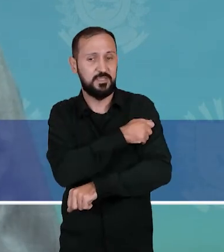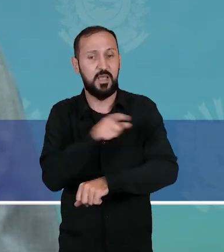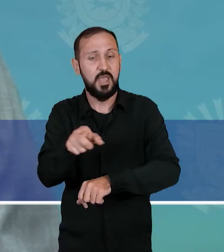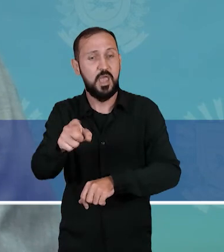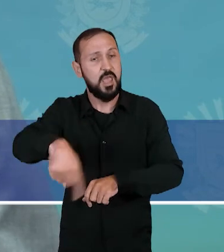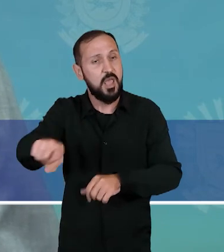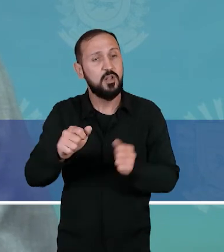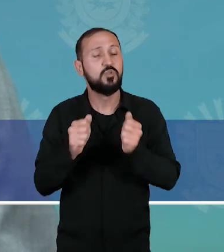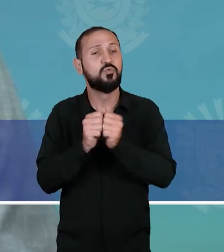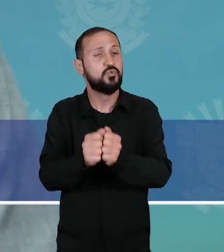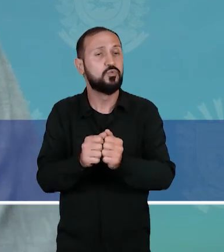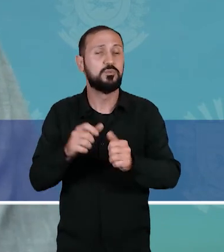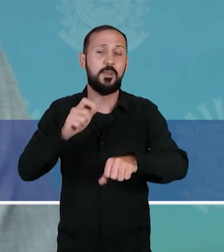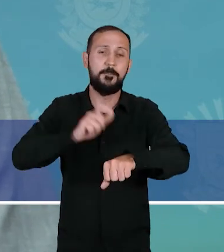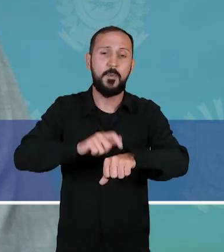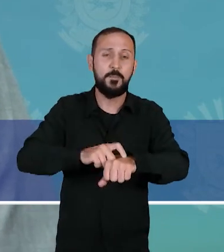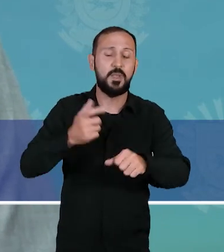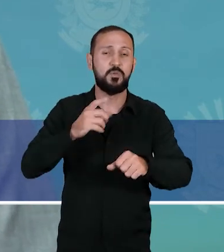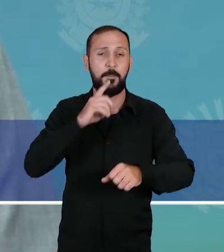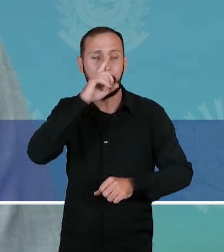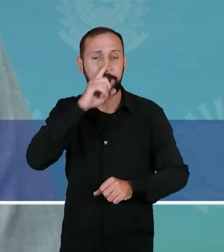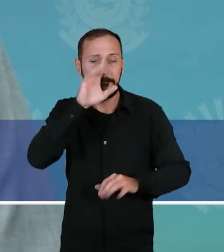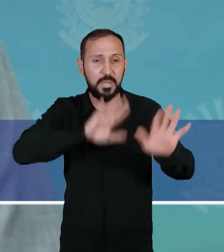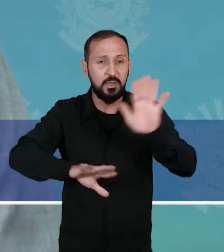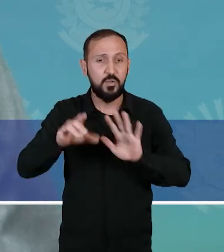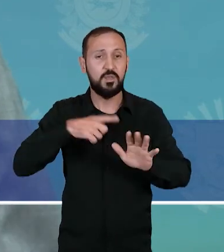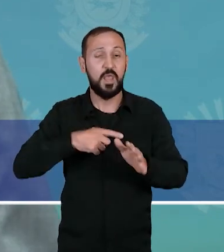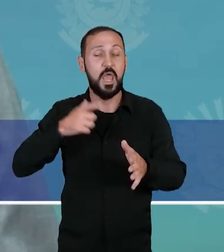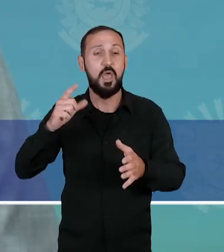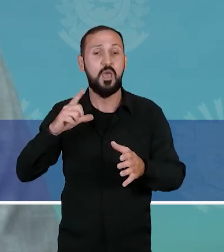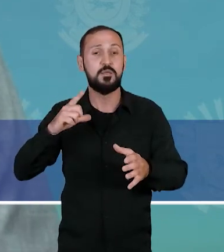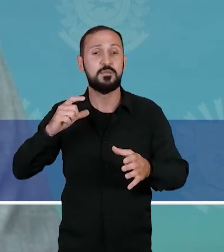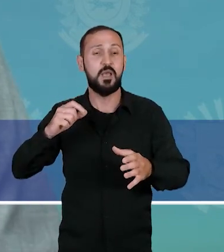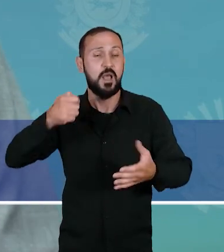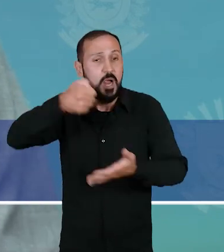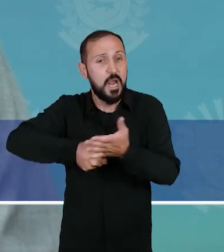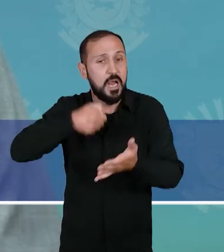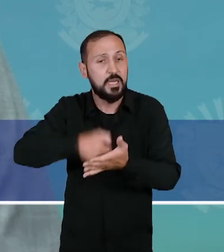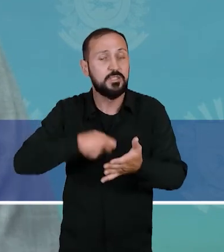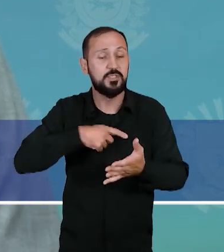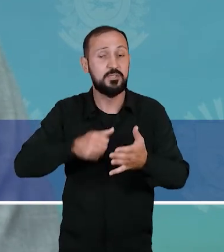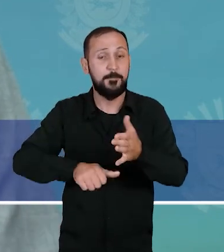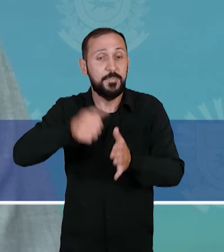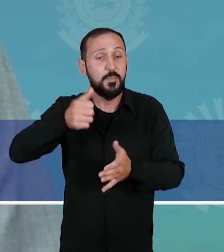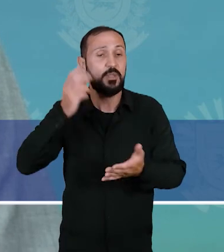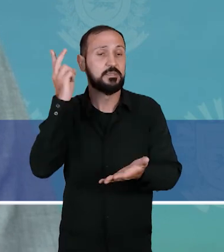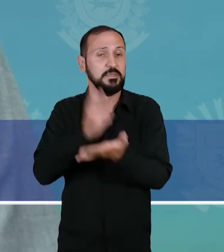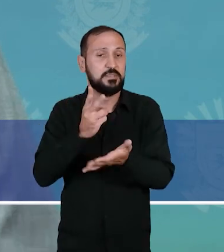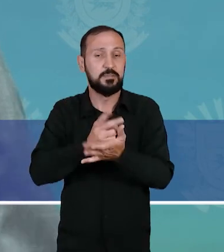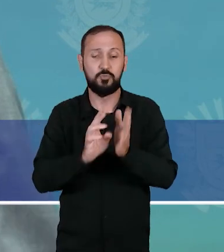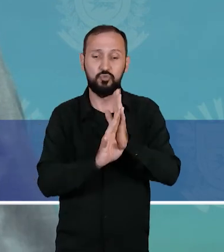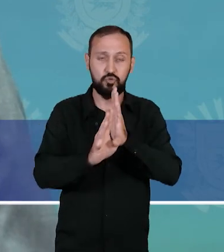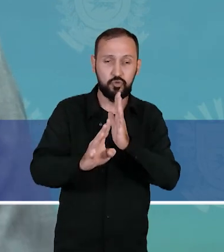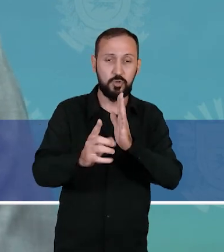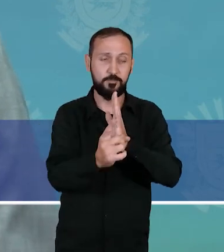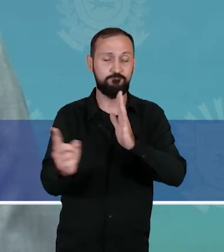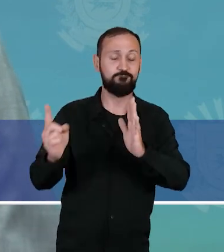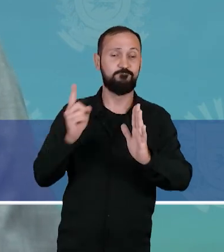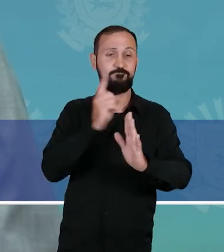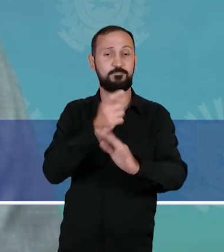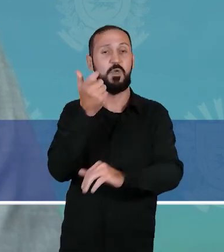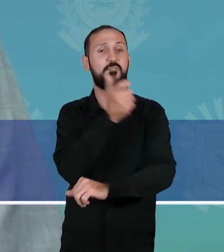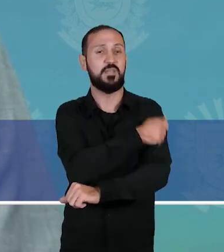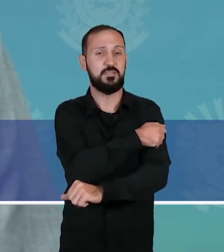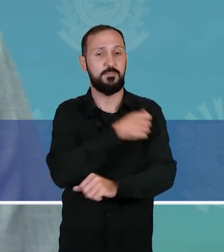eles que se envolvem em muitas situações insalubres, de poder ter a garantia de ter prioridade nessa vacinação